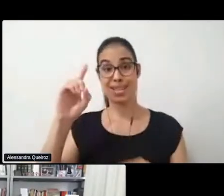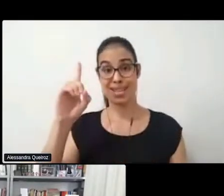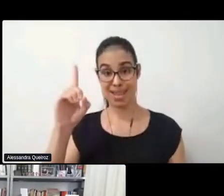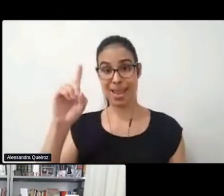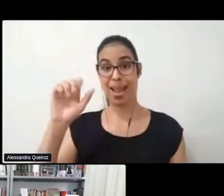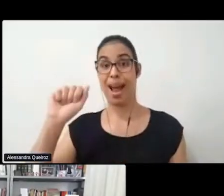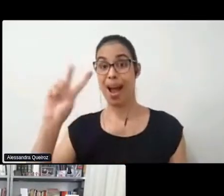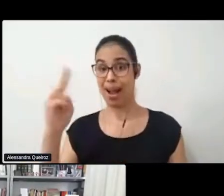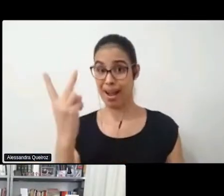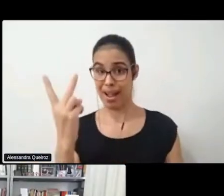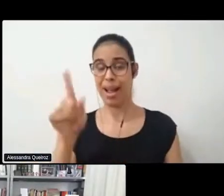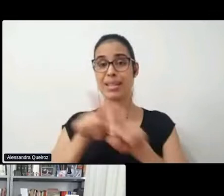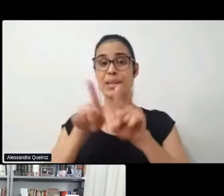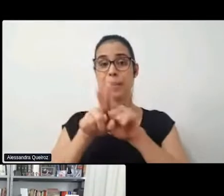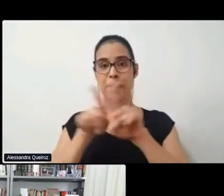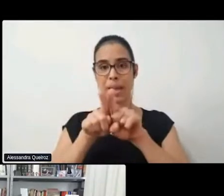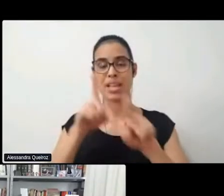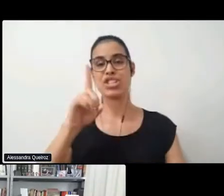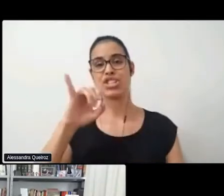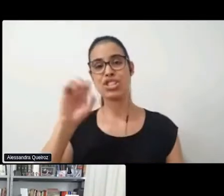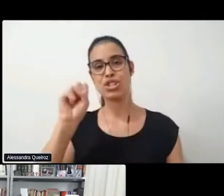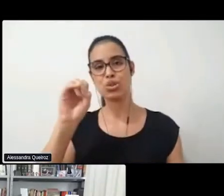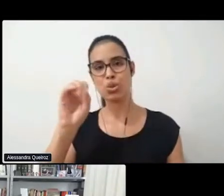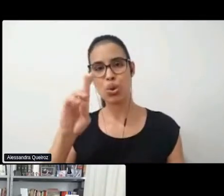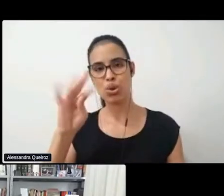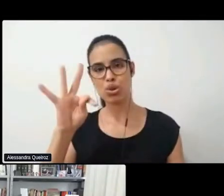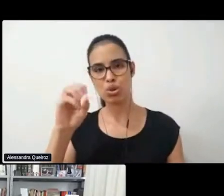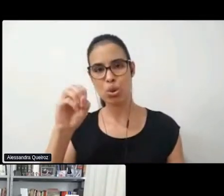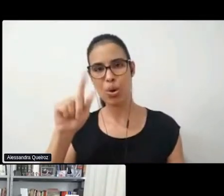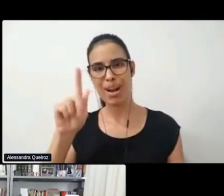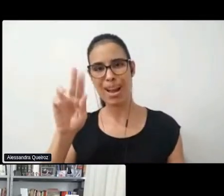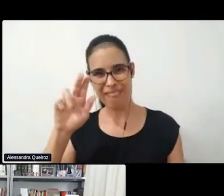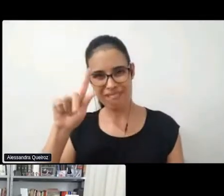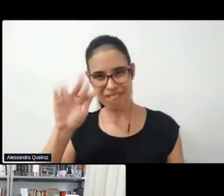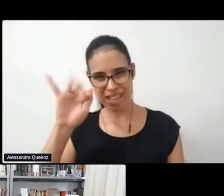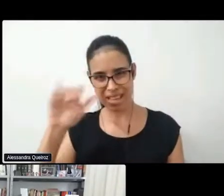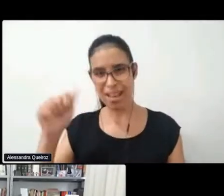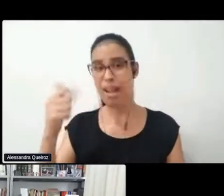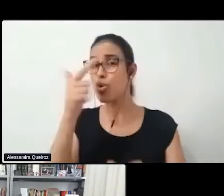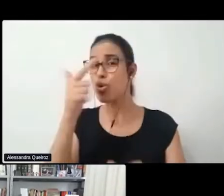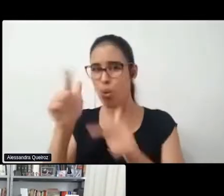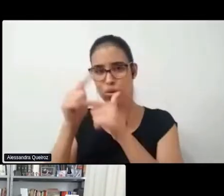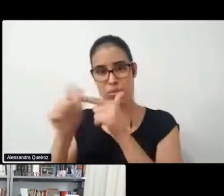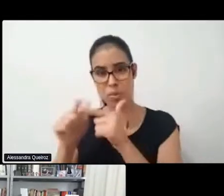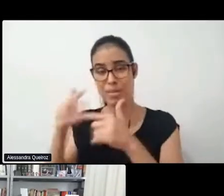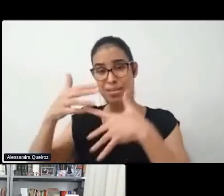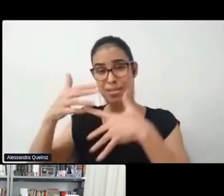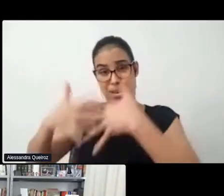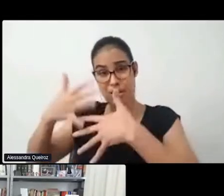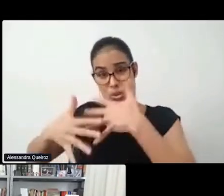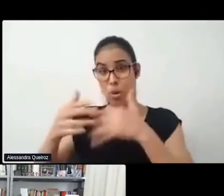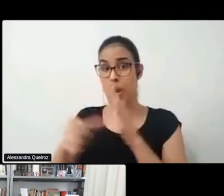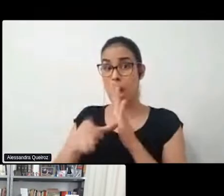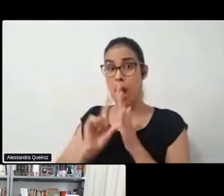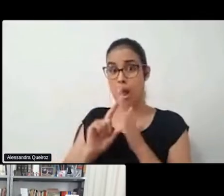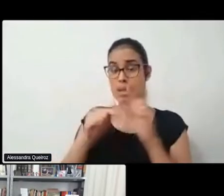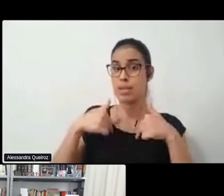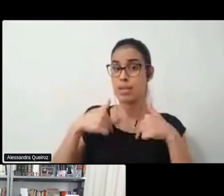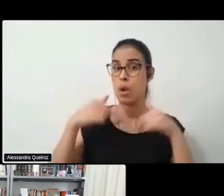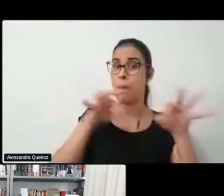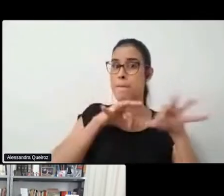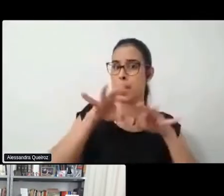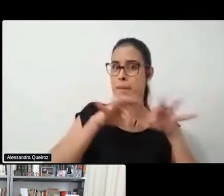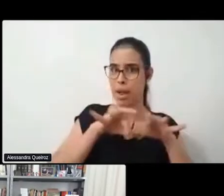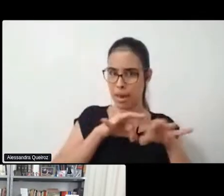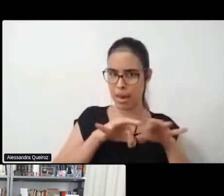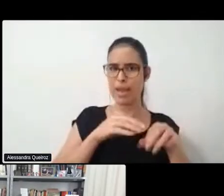e desortografia. Foi um trabalho aí de mais ou menos 3 anos que fiz durante a minha graduação, e a expectativa agora é